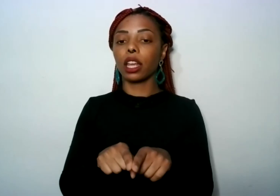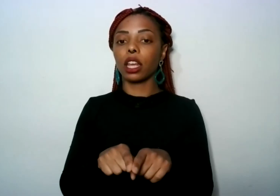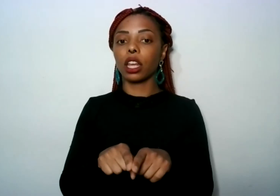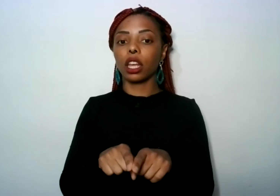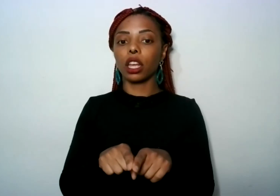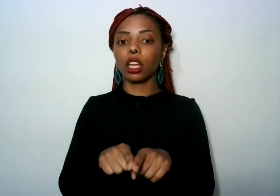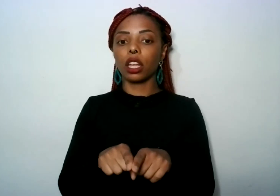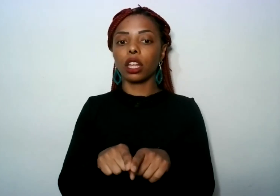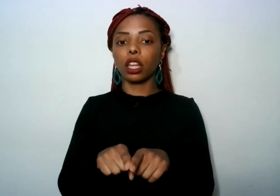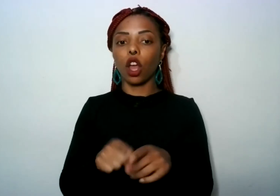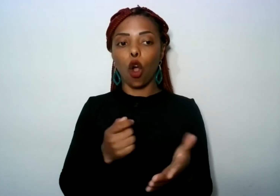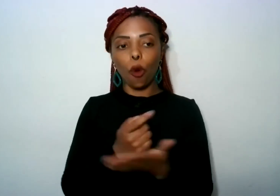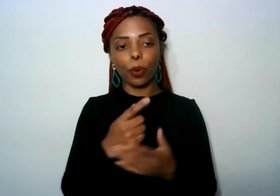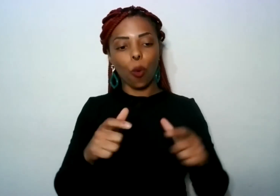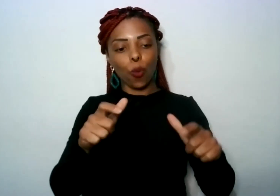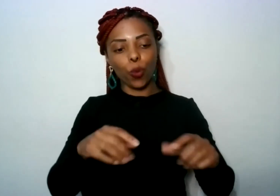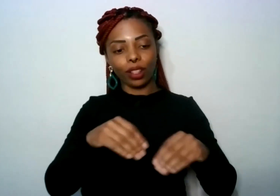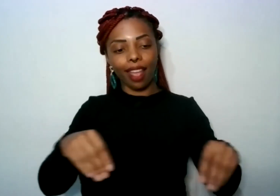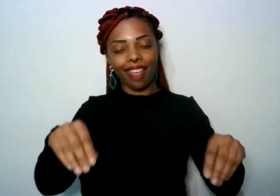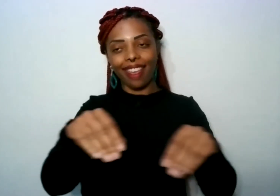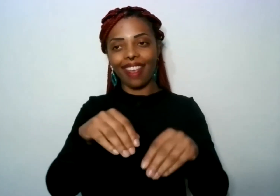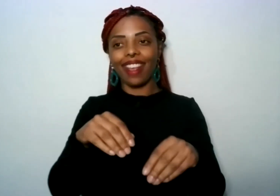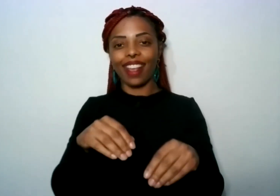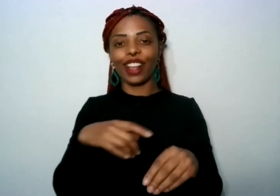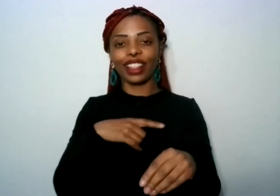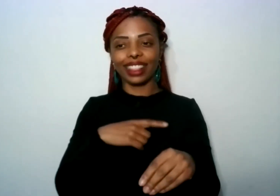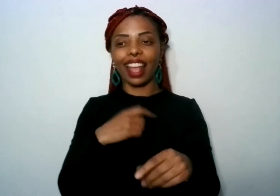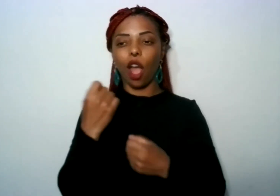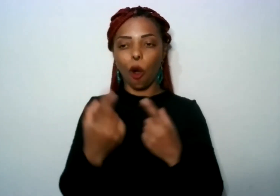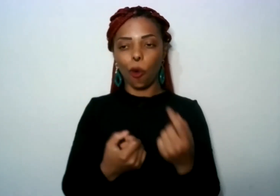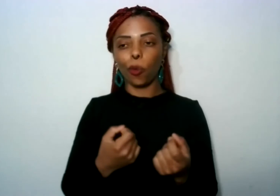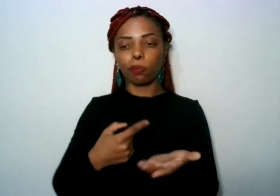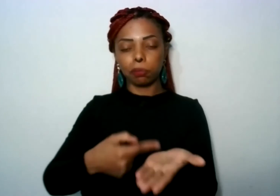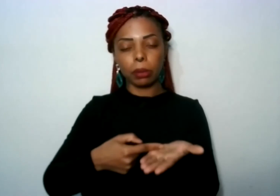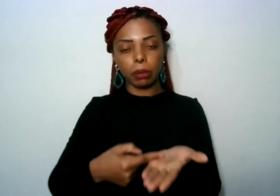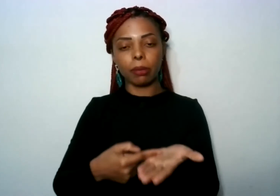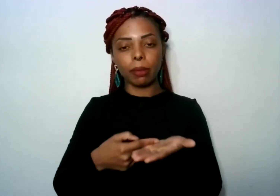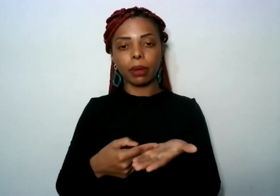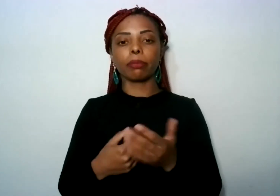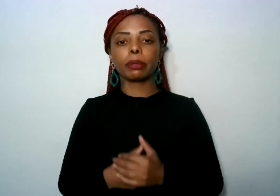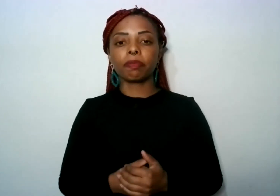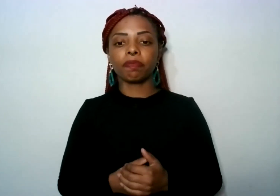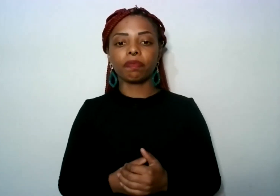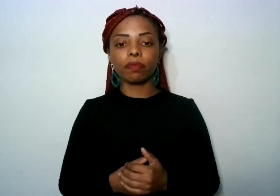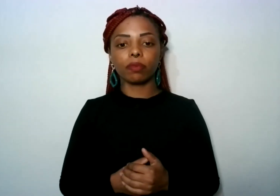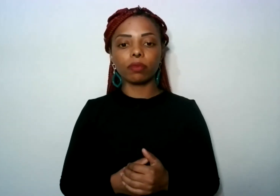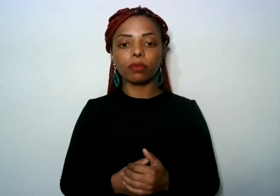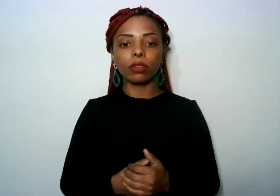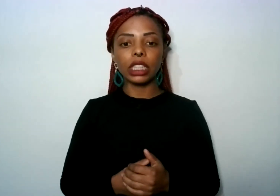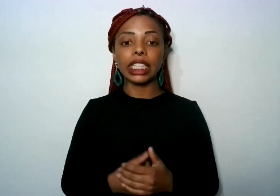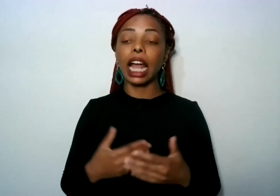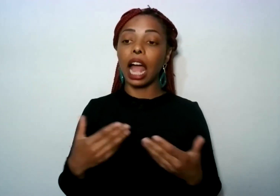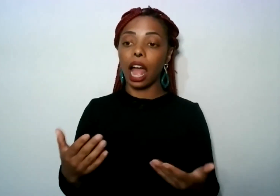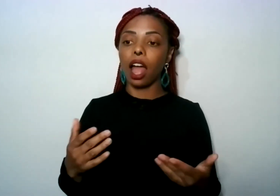terreno ali que tem alguns trâmites ali e estabeleceu esse